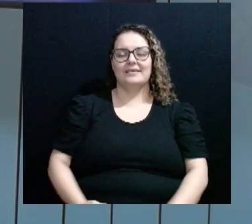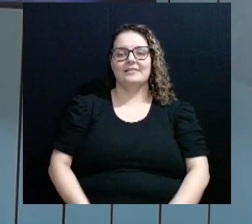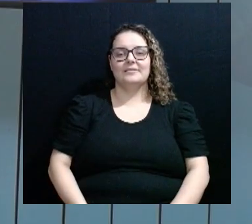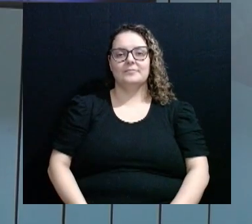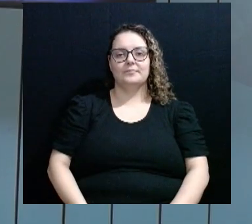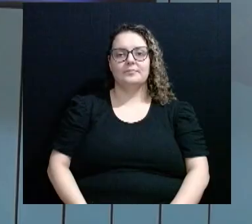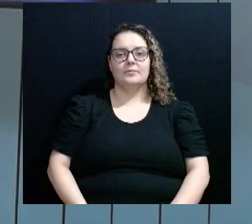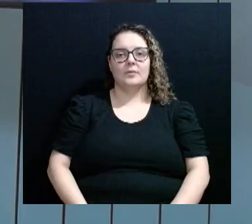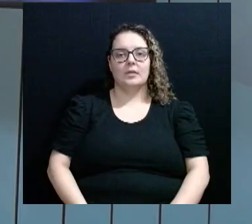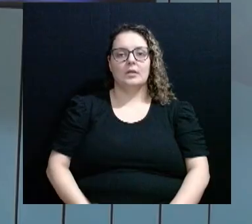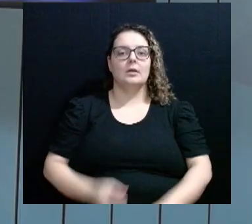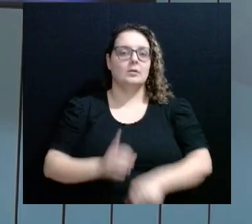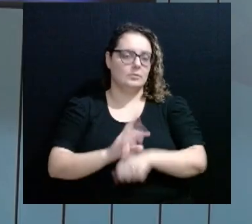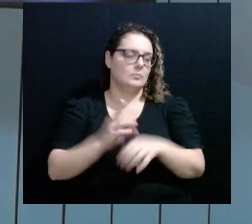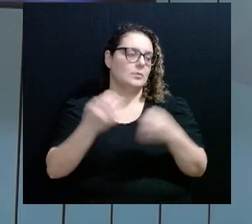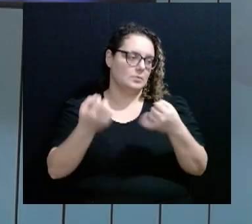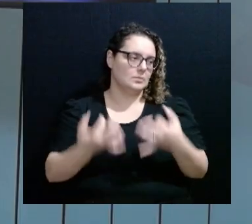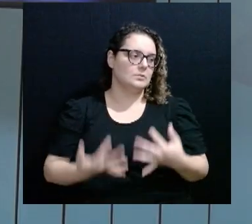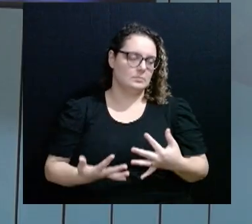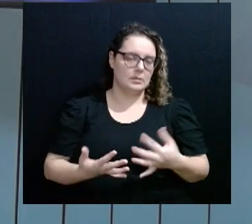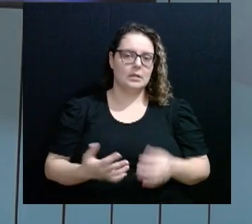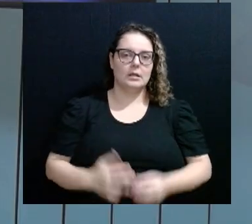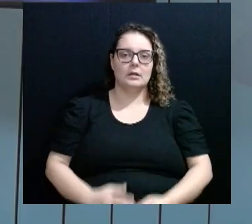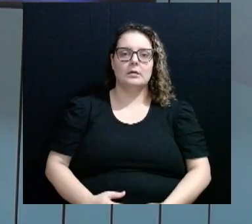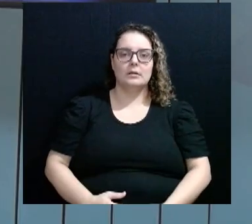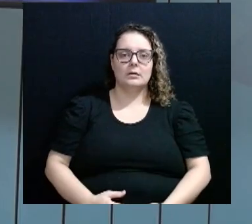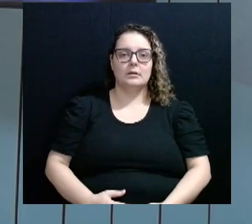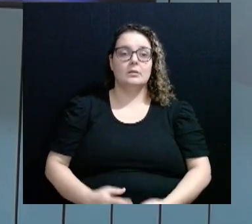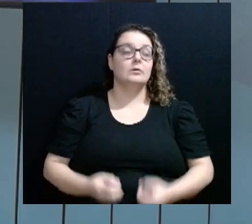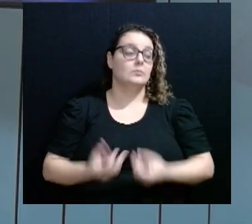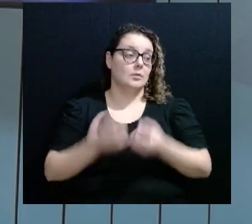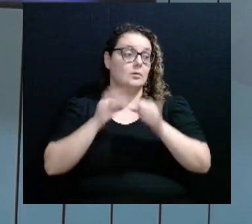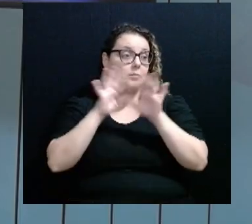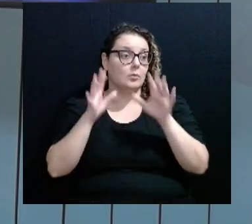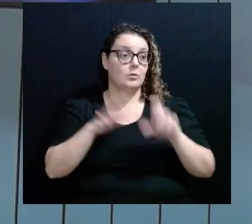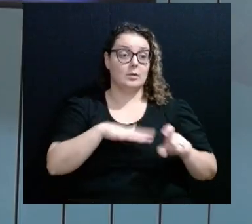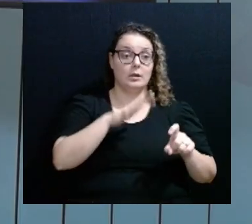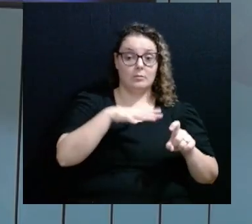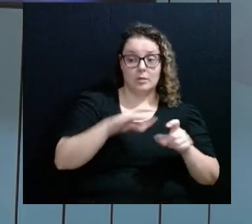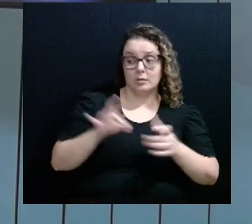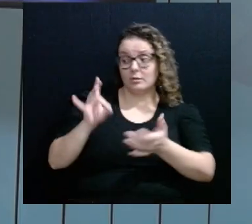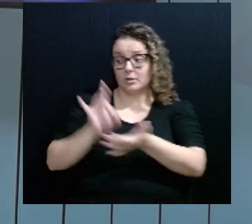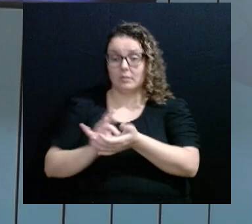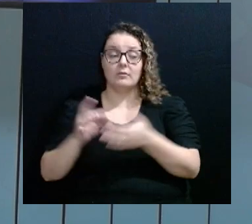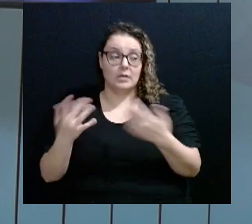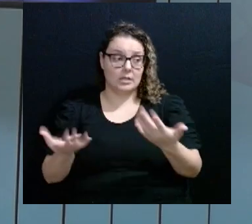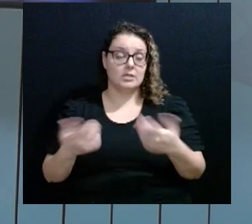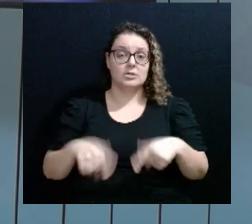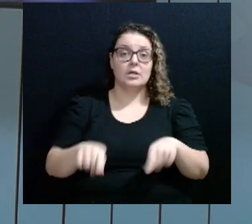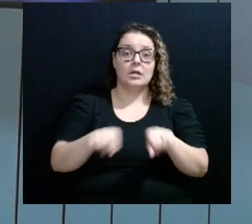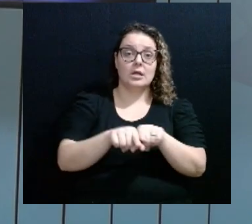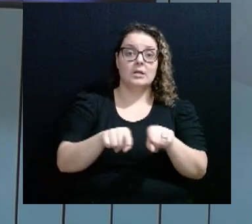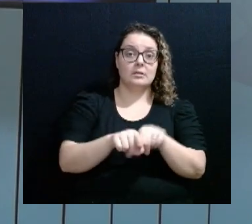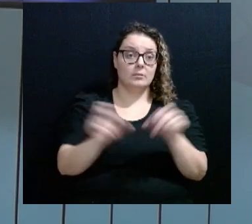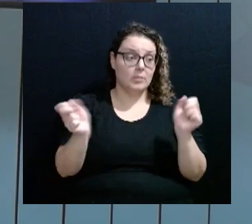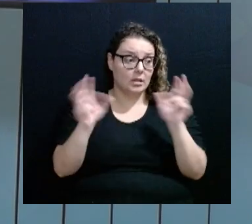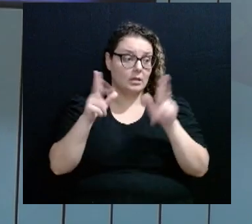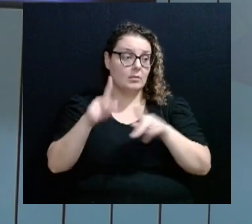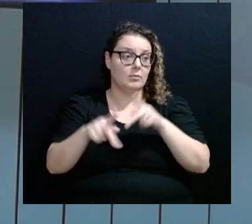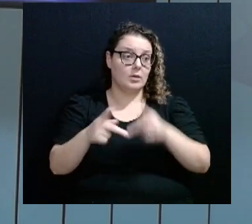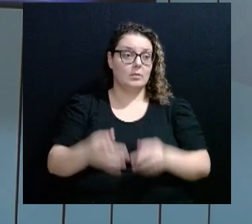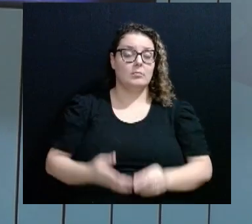né? A doutora está aqui justamente para isso, para trazer, né, o que é mito e o que é verdade, e